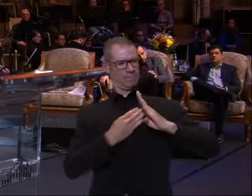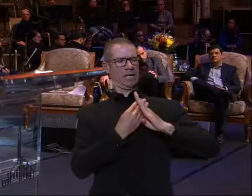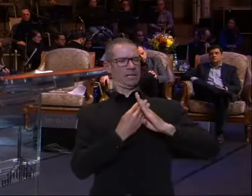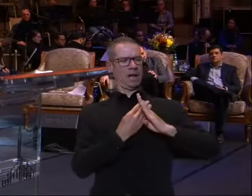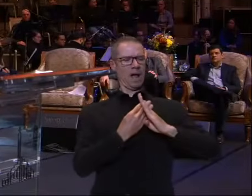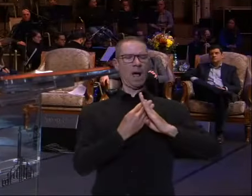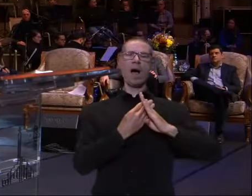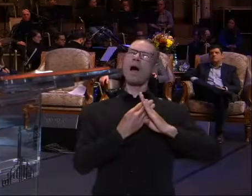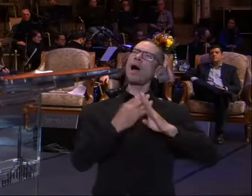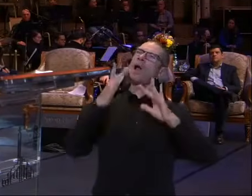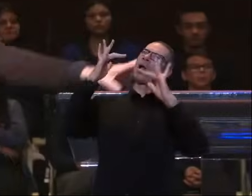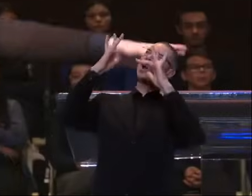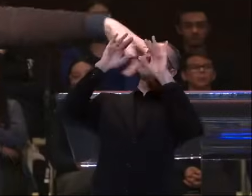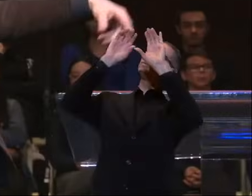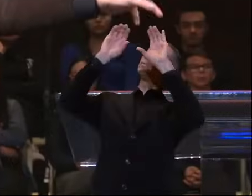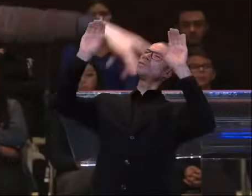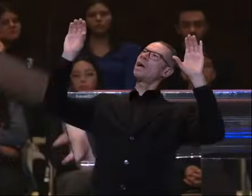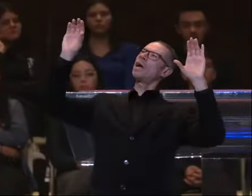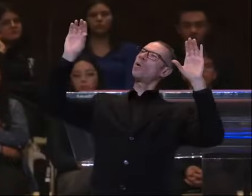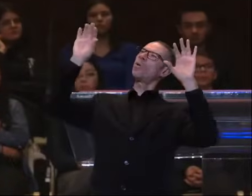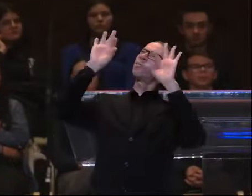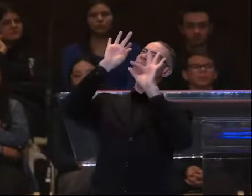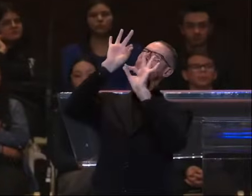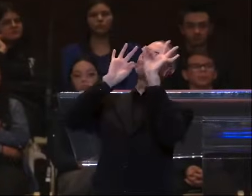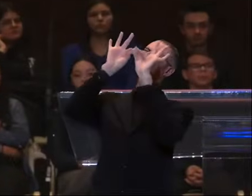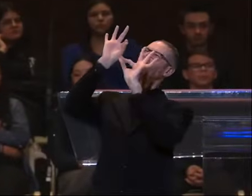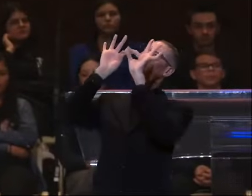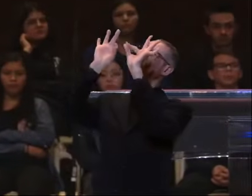do céu. É o apartamento decorado.